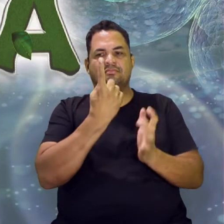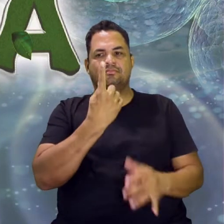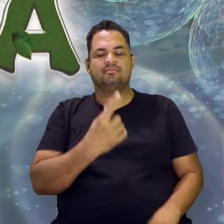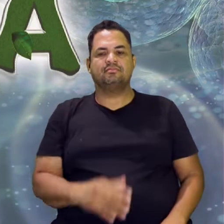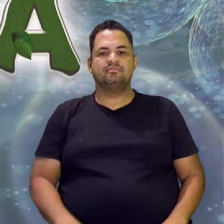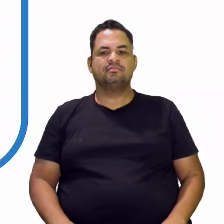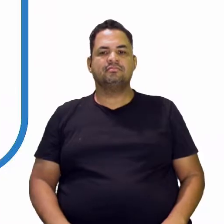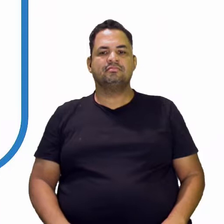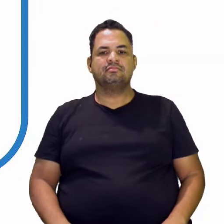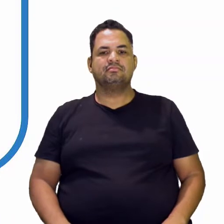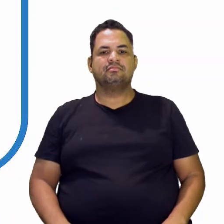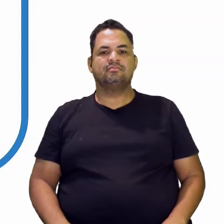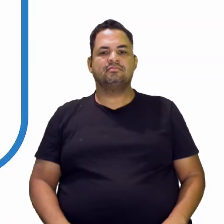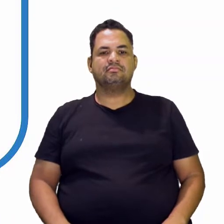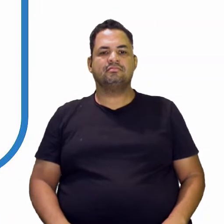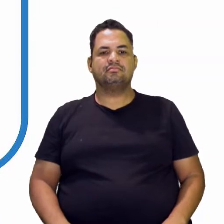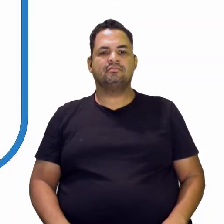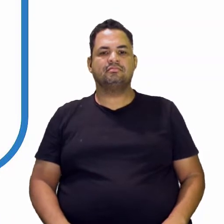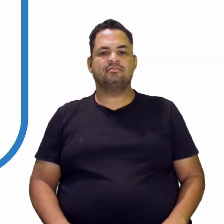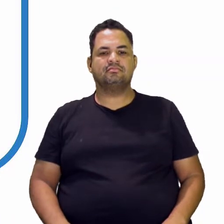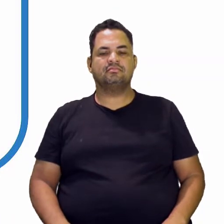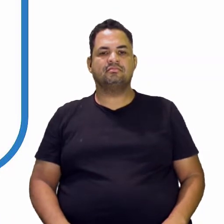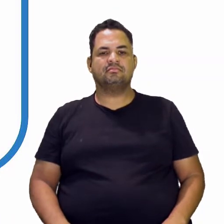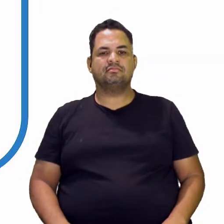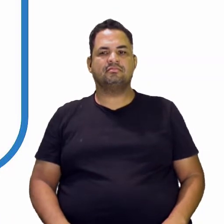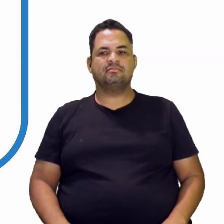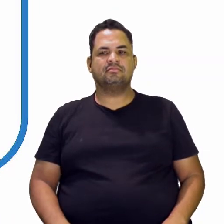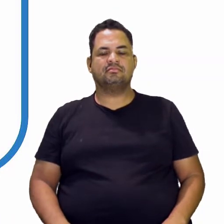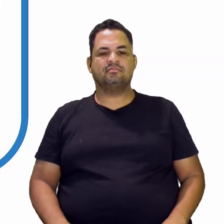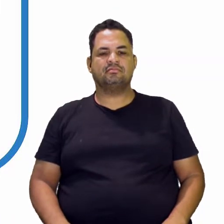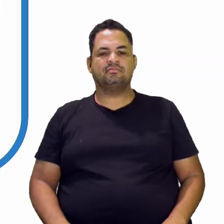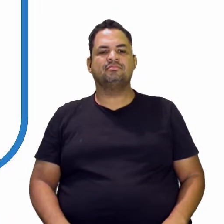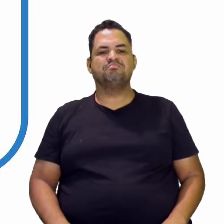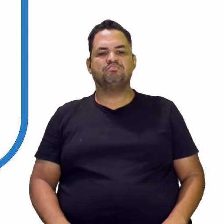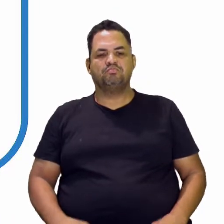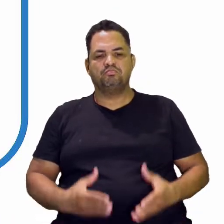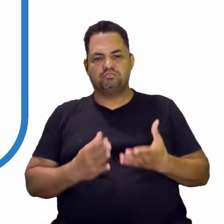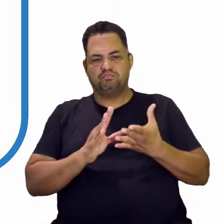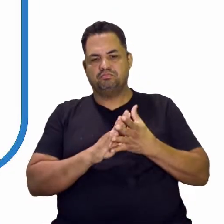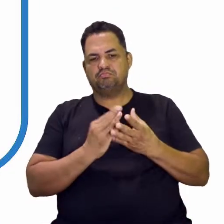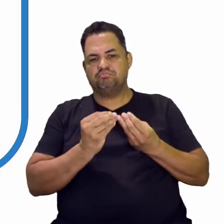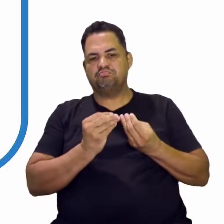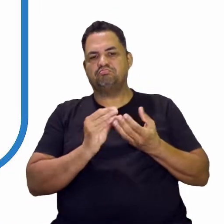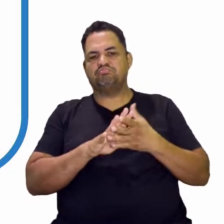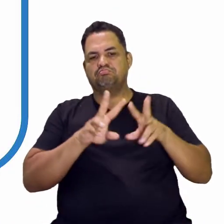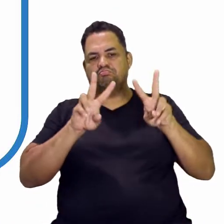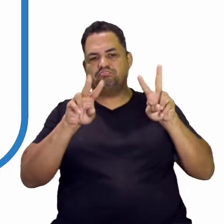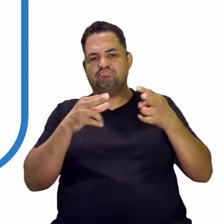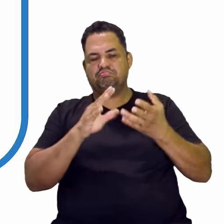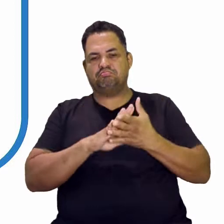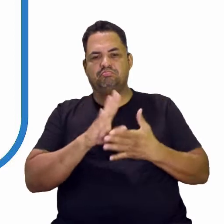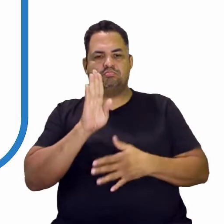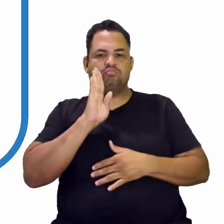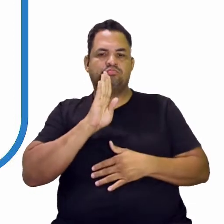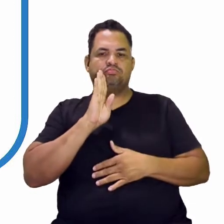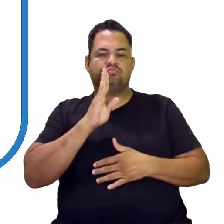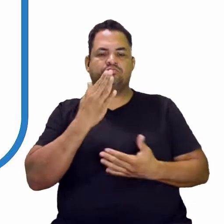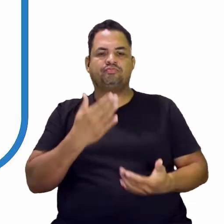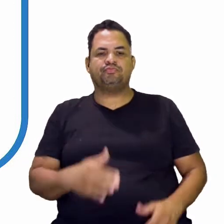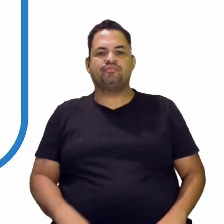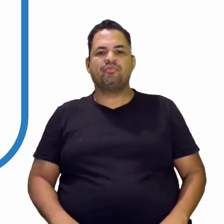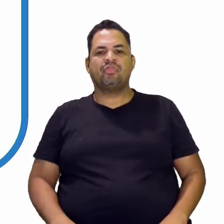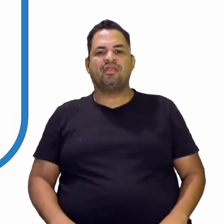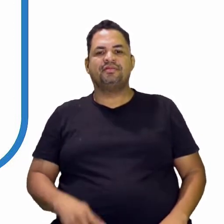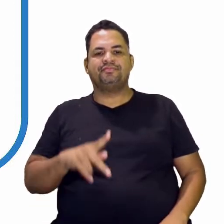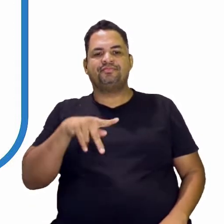professora? Vamos lá? Então, olha só, gente, muita coisa, tá? Muita coisa legal. Vamos lá.